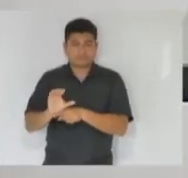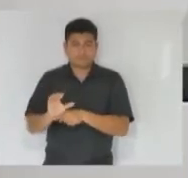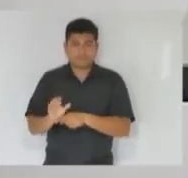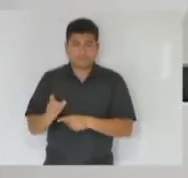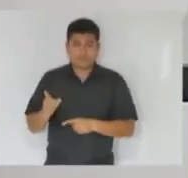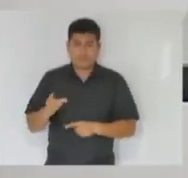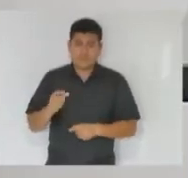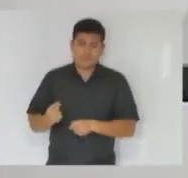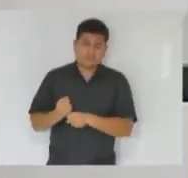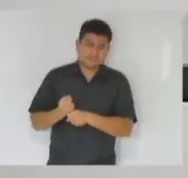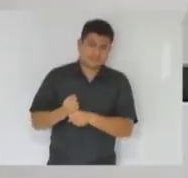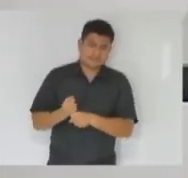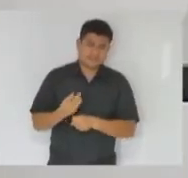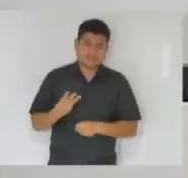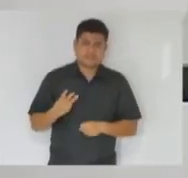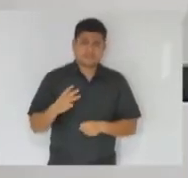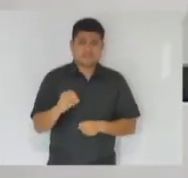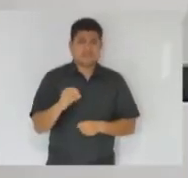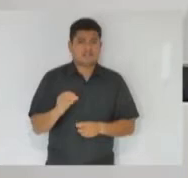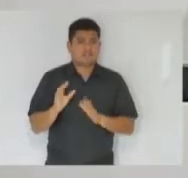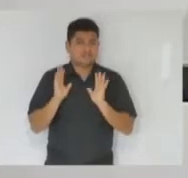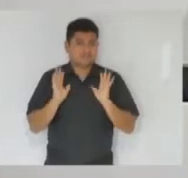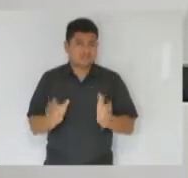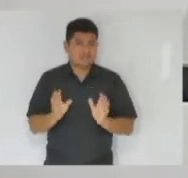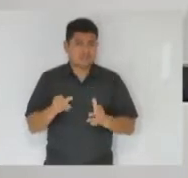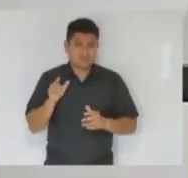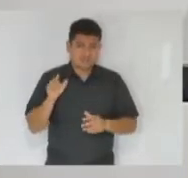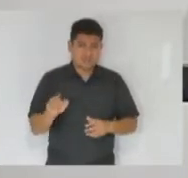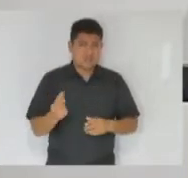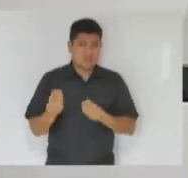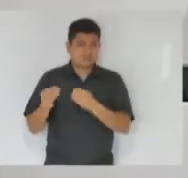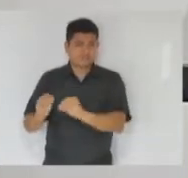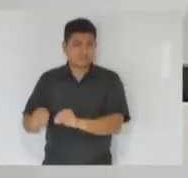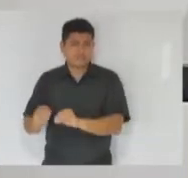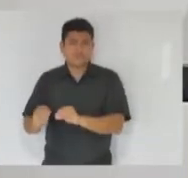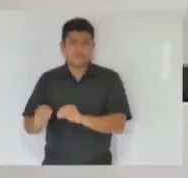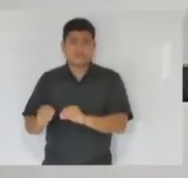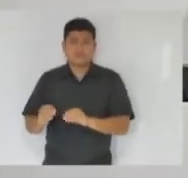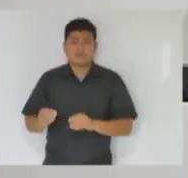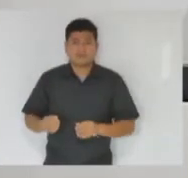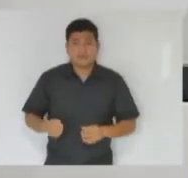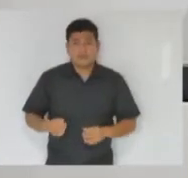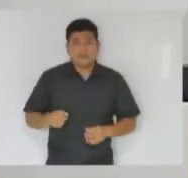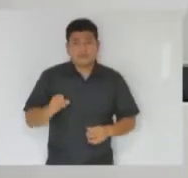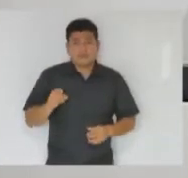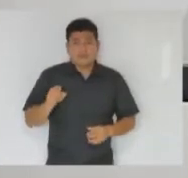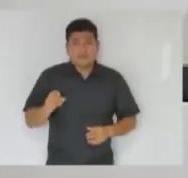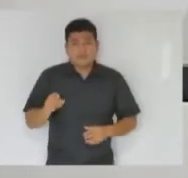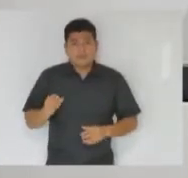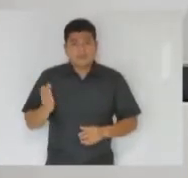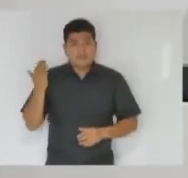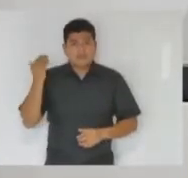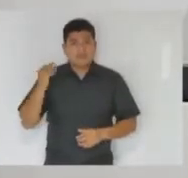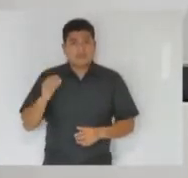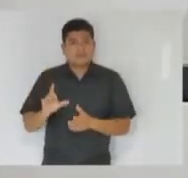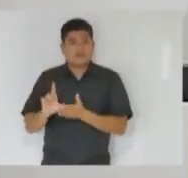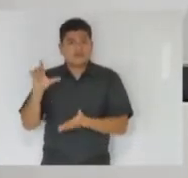mais de 30 anos na cidade de Curitibanos. E esse hospital era municipal.